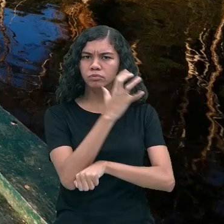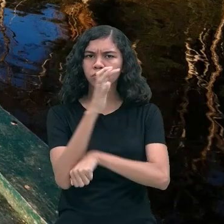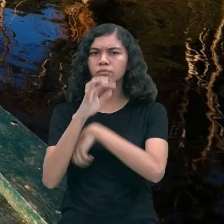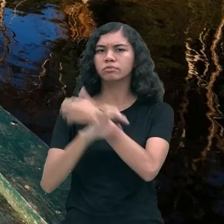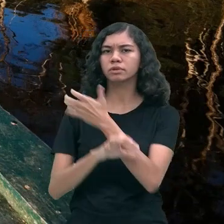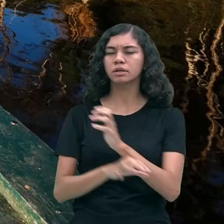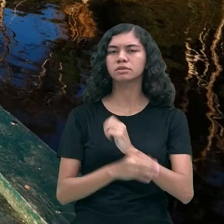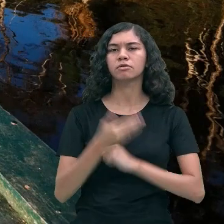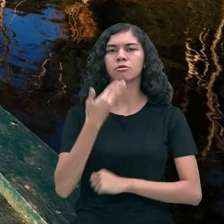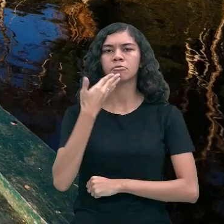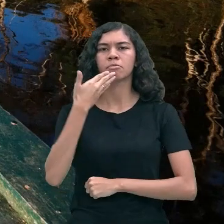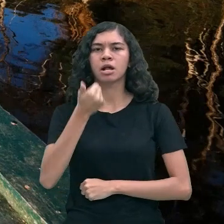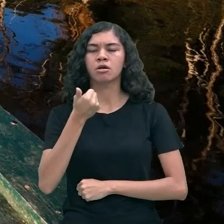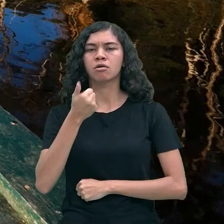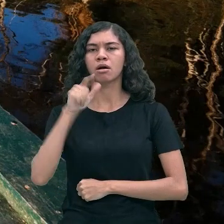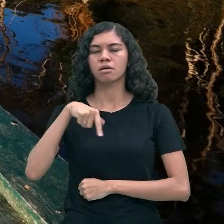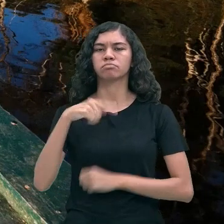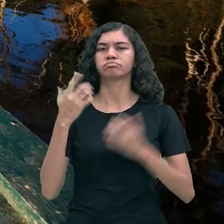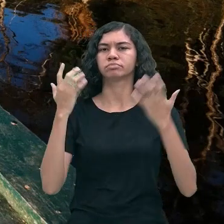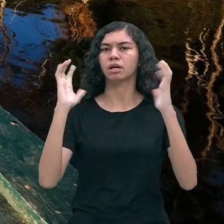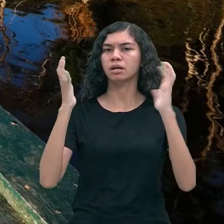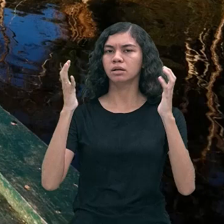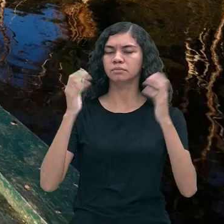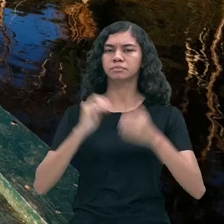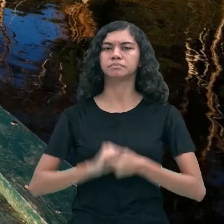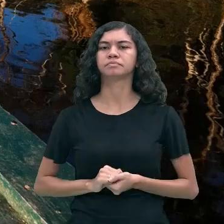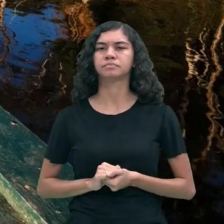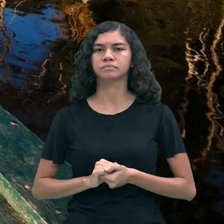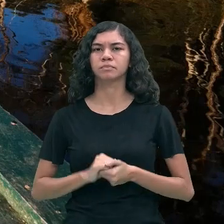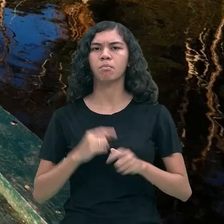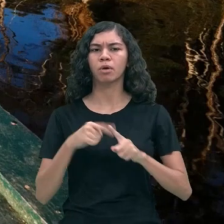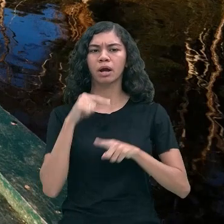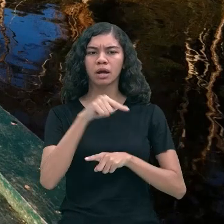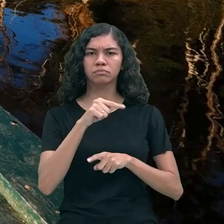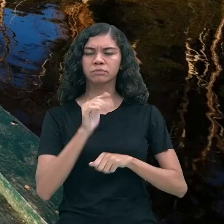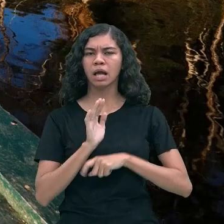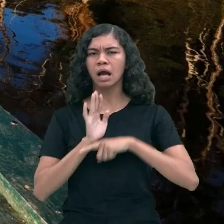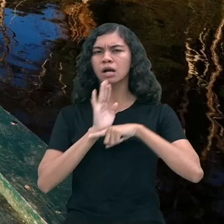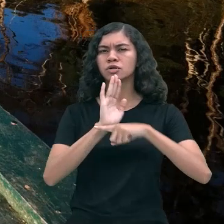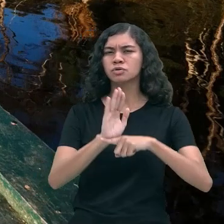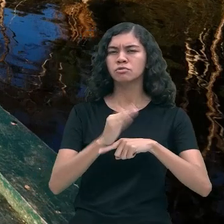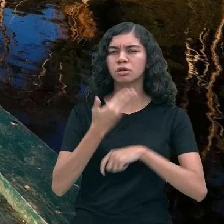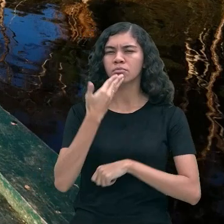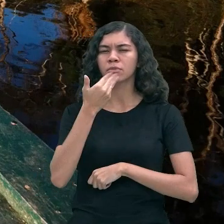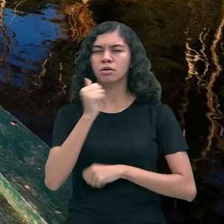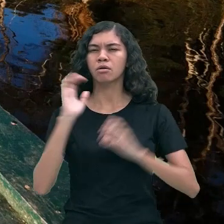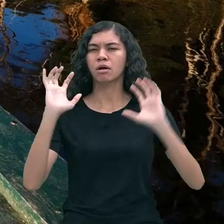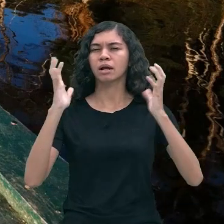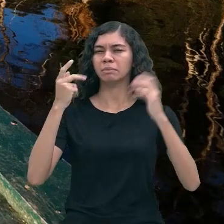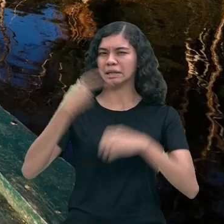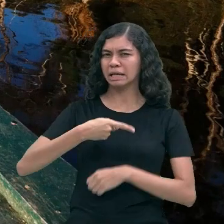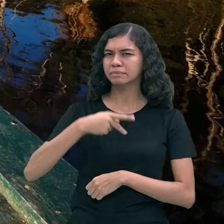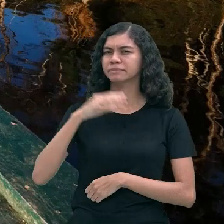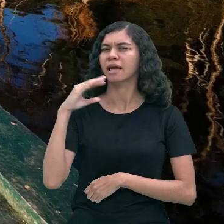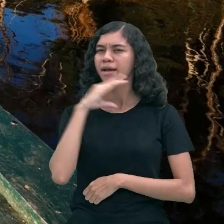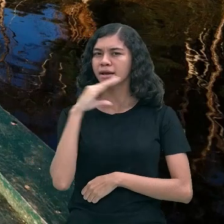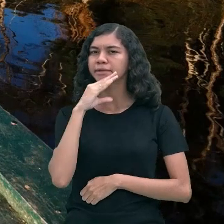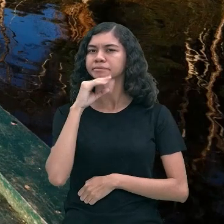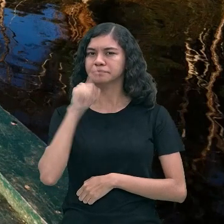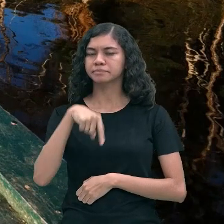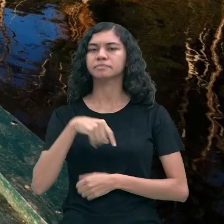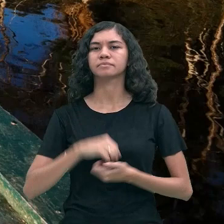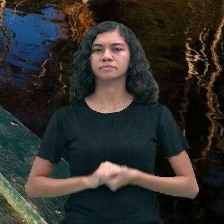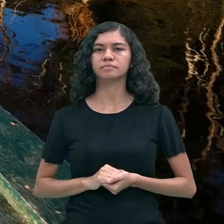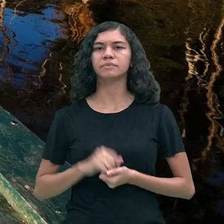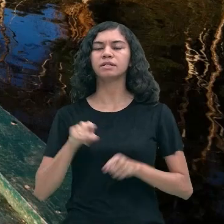melhor será o nosso clima, porque ela sim, ela vai ser capaz de manter o nosso clima ainda assim quente aqui na Amazônia, Amazônia, não é? É úmida, a gente